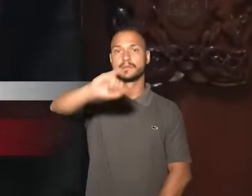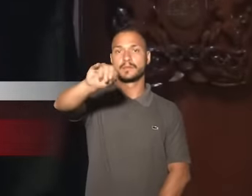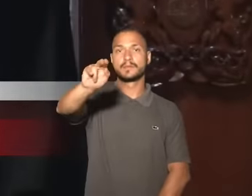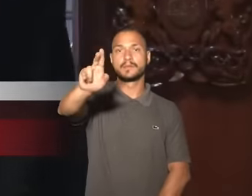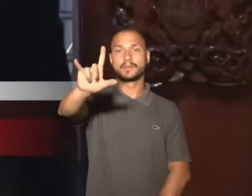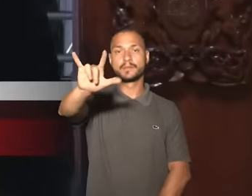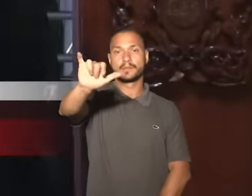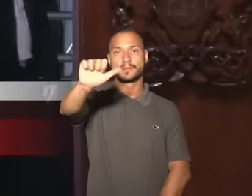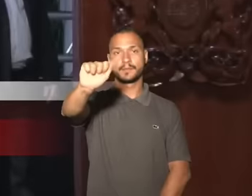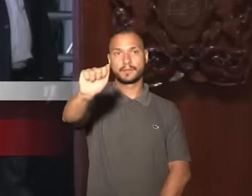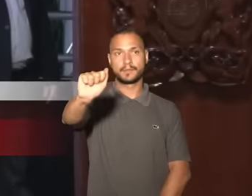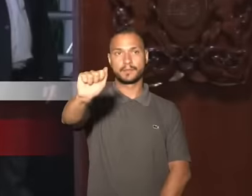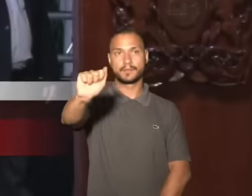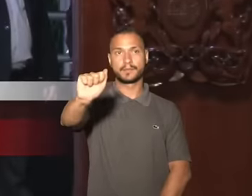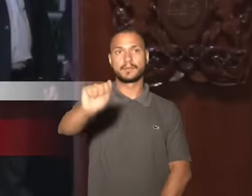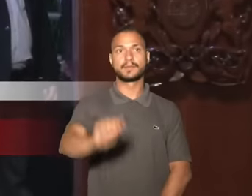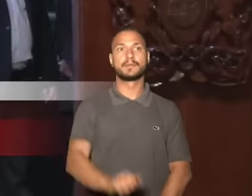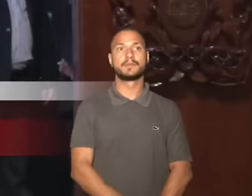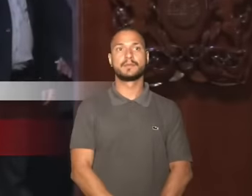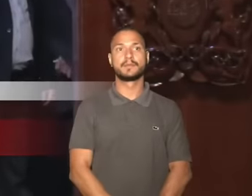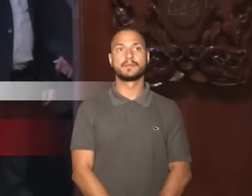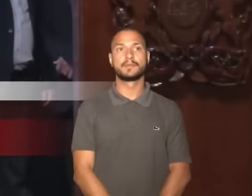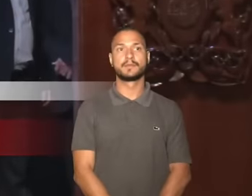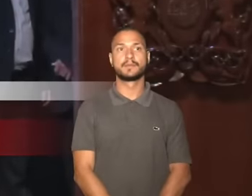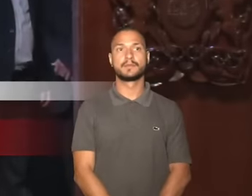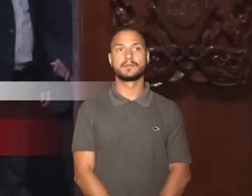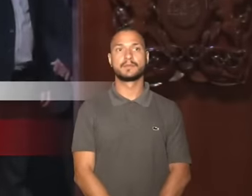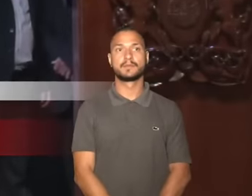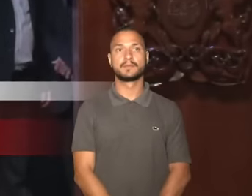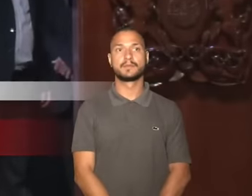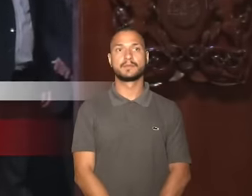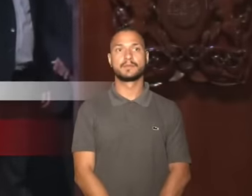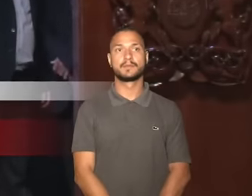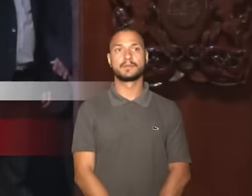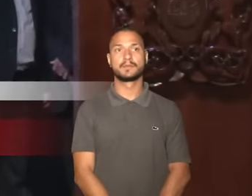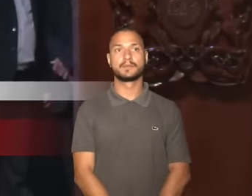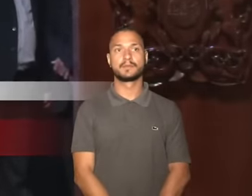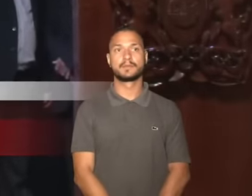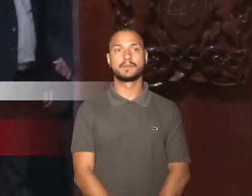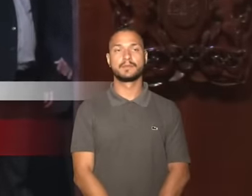Júlia Stephanie Tomazini Pizol.